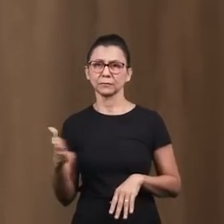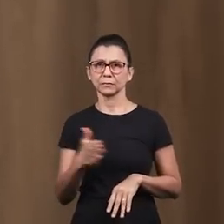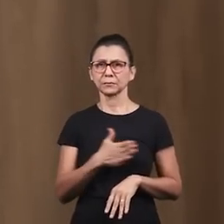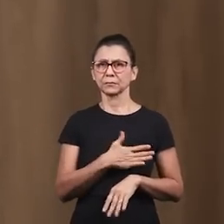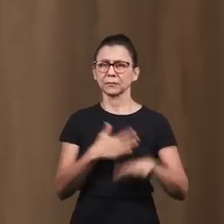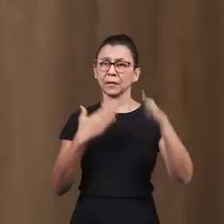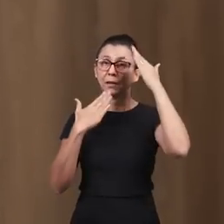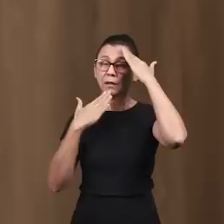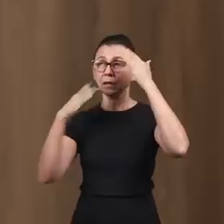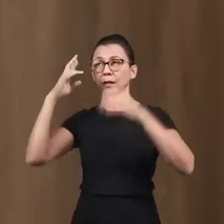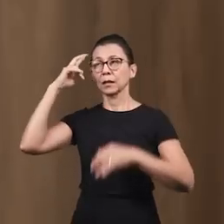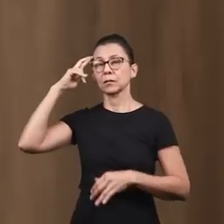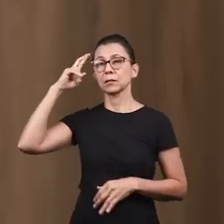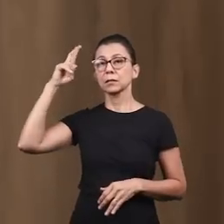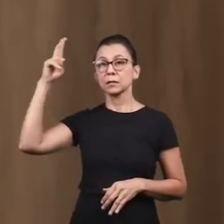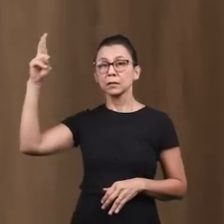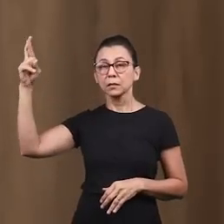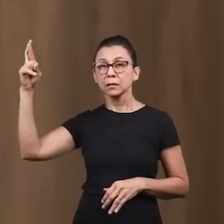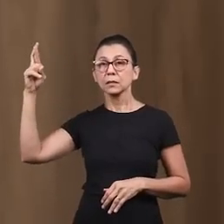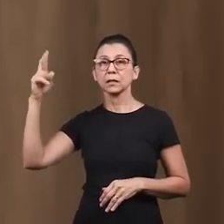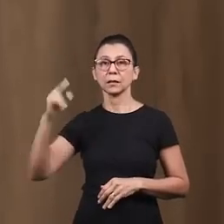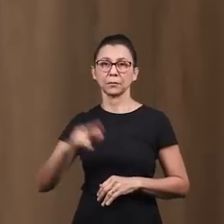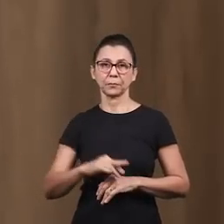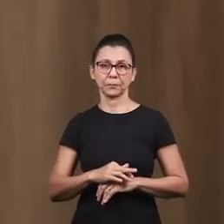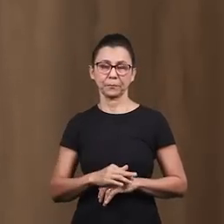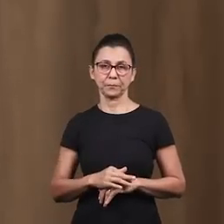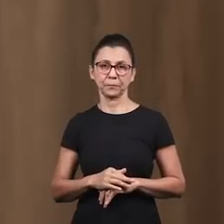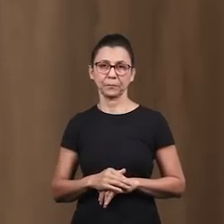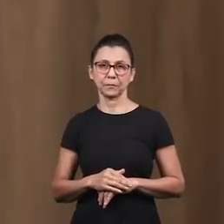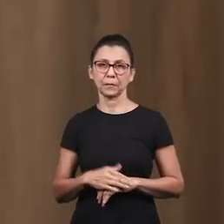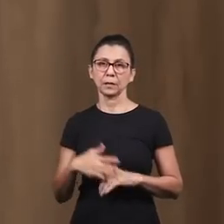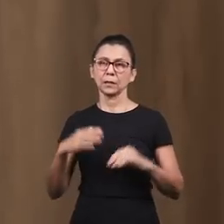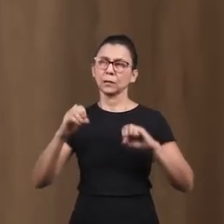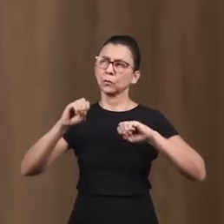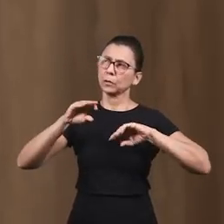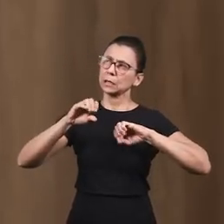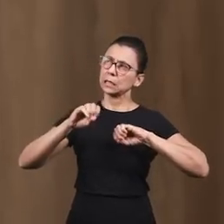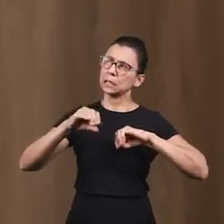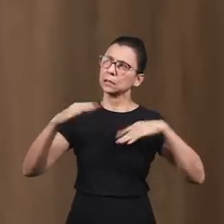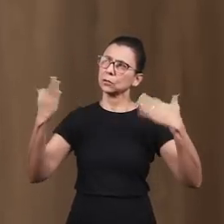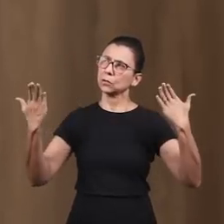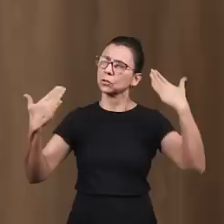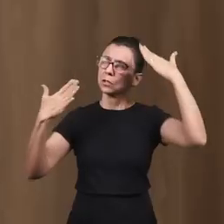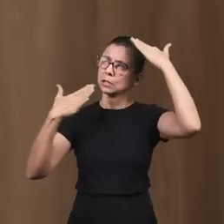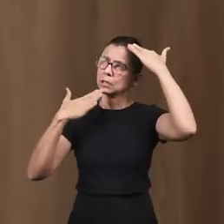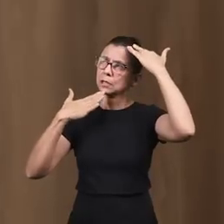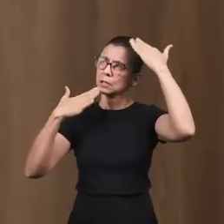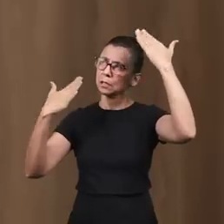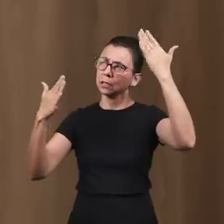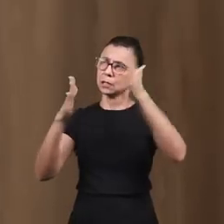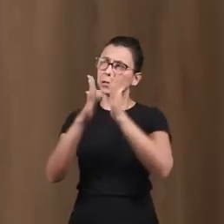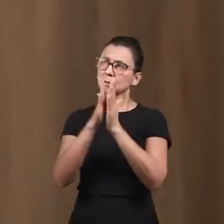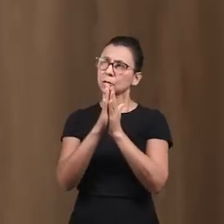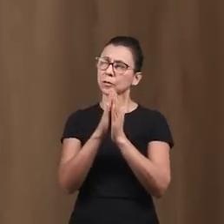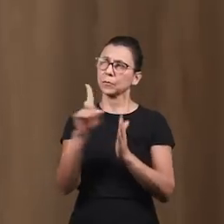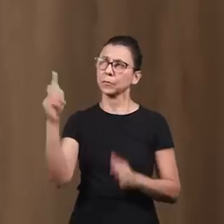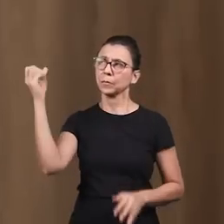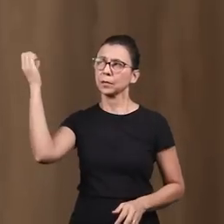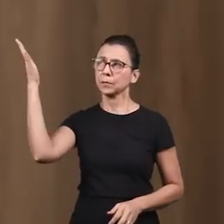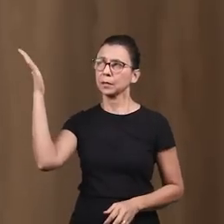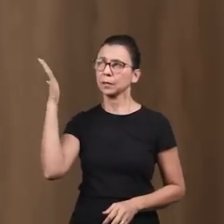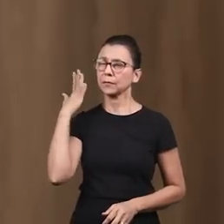nós agradecemos ao Senhor. Nós te bendizemos pela tua palavra que é viva, Senhor,